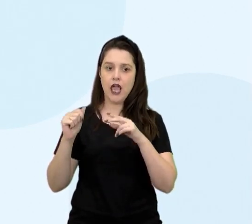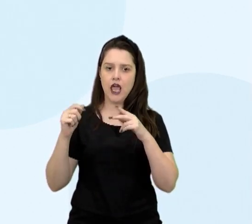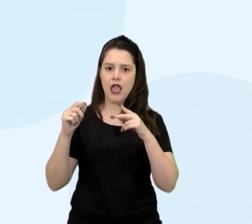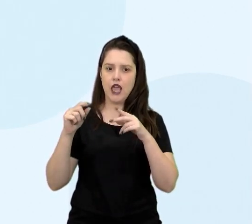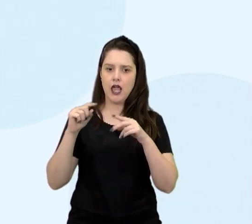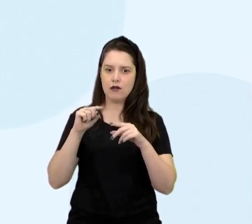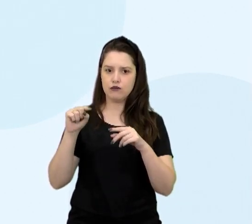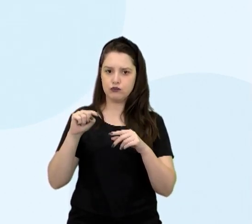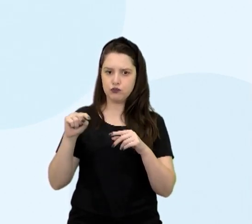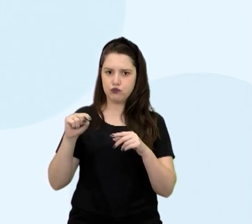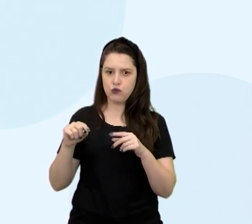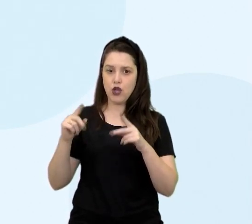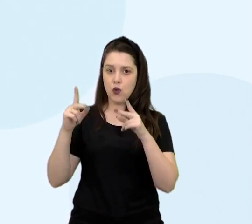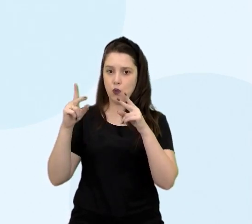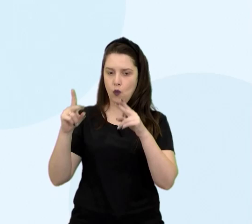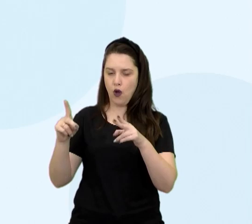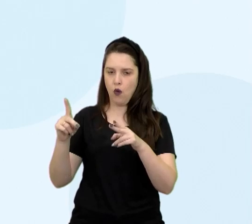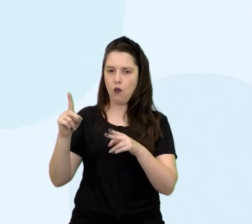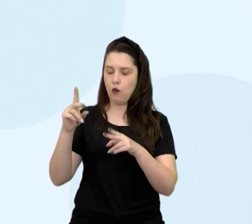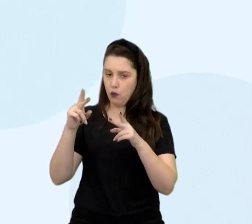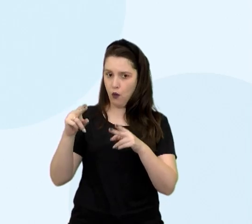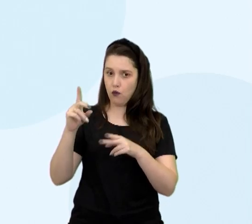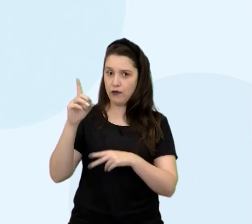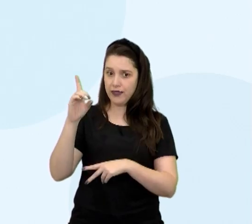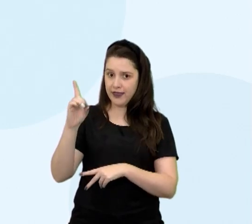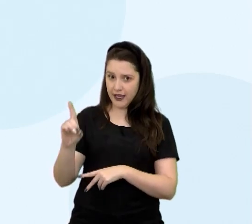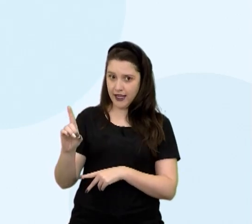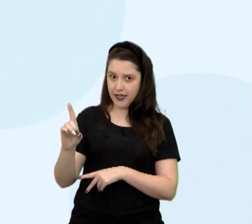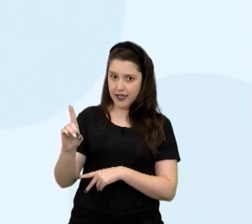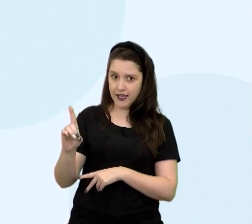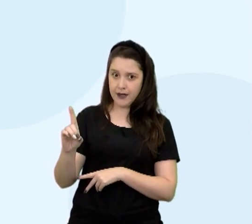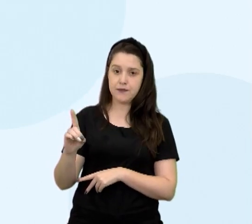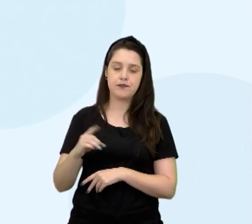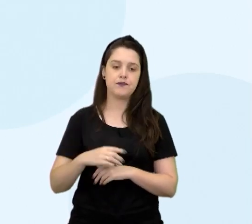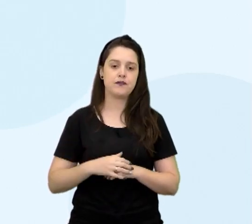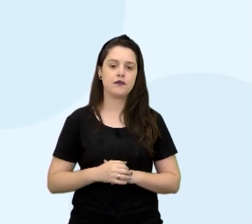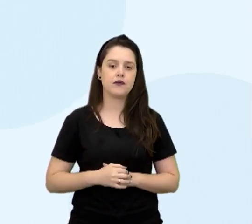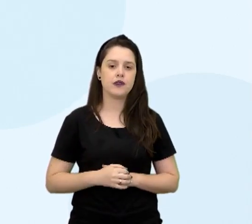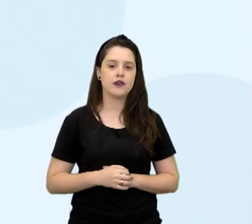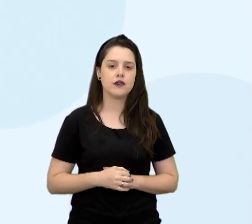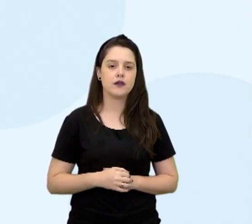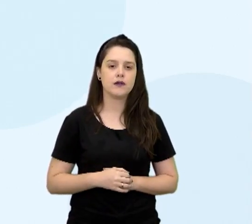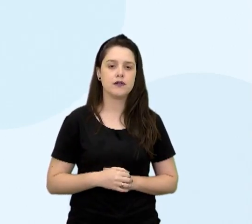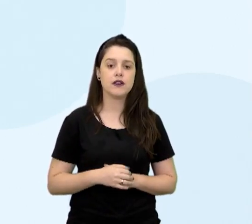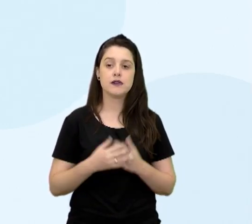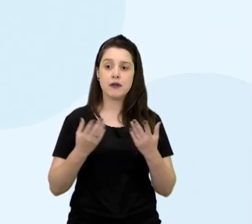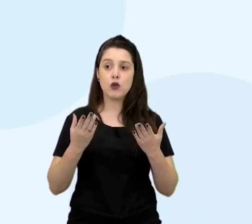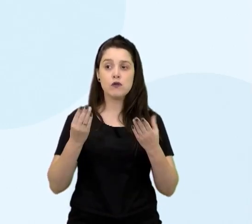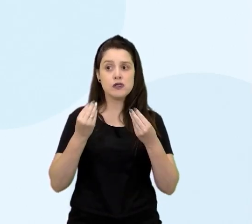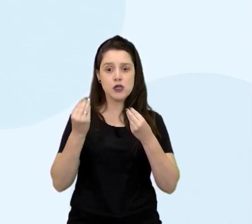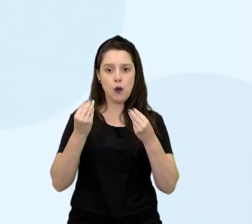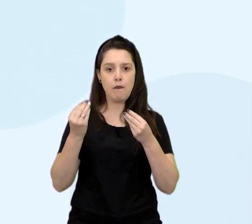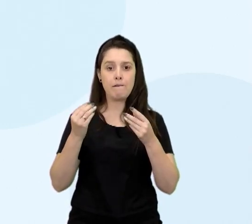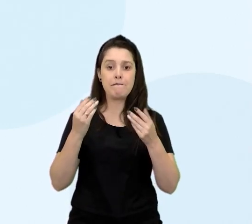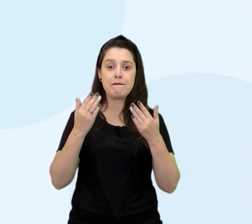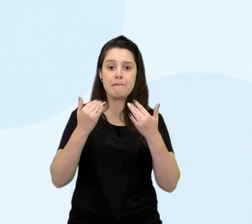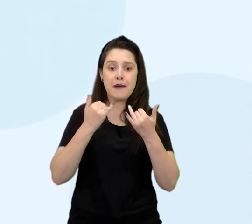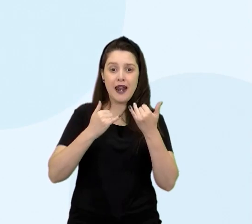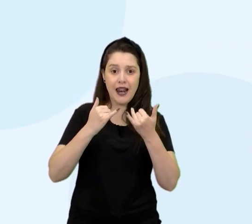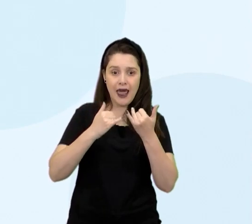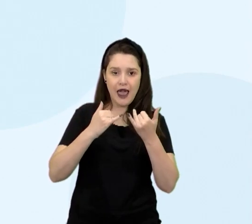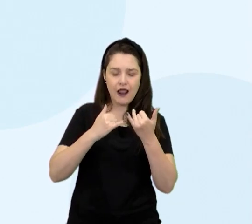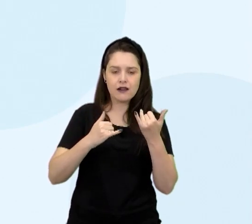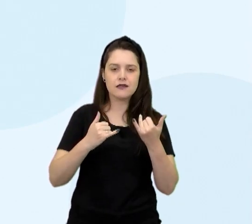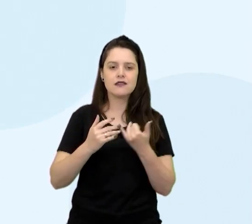congruente correspondente ao D. O mesmo acontece se você descer, né? Como elas são paralelas, você pode tanto subir ou